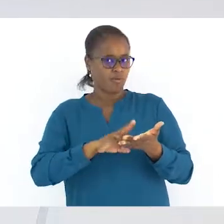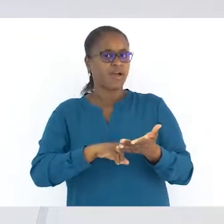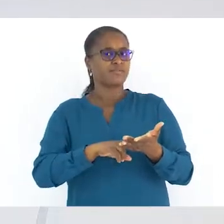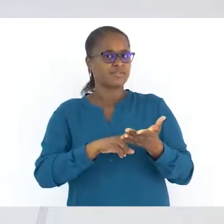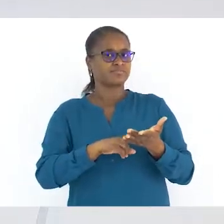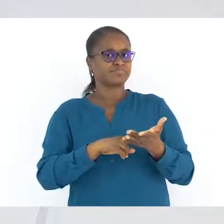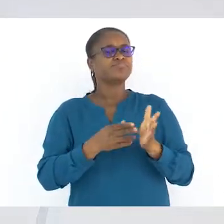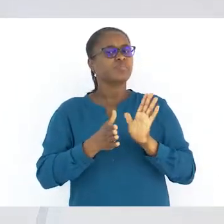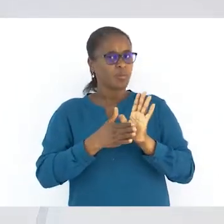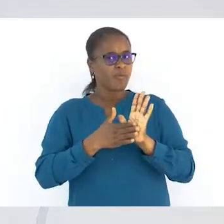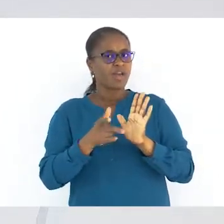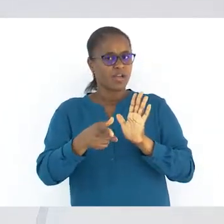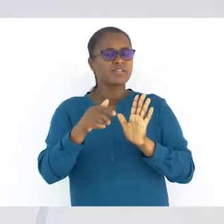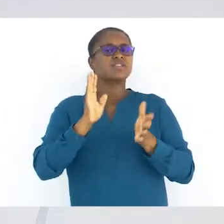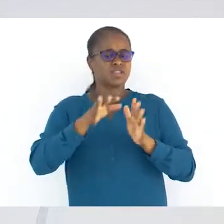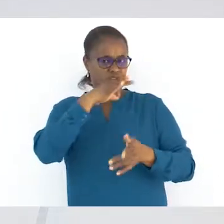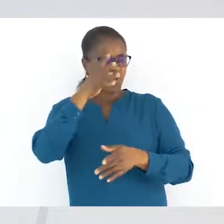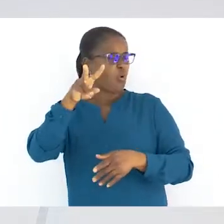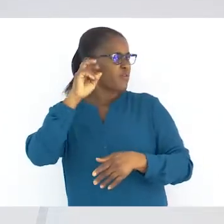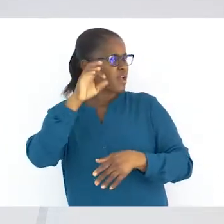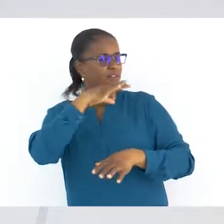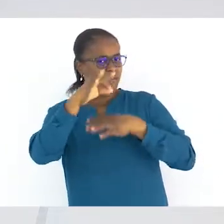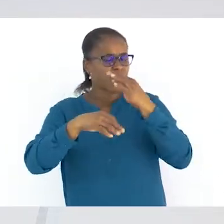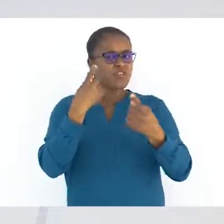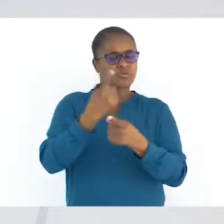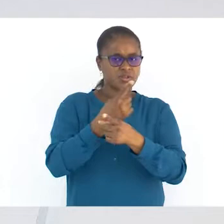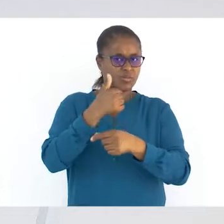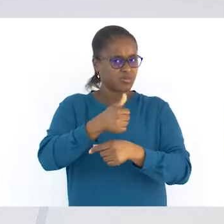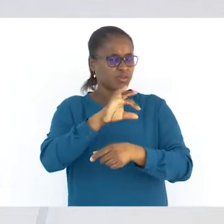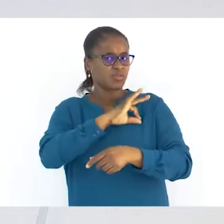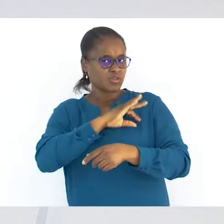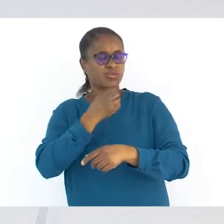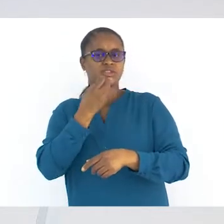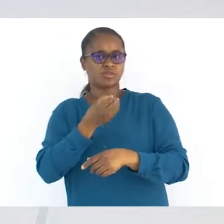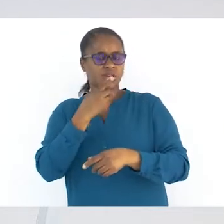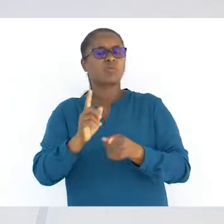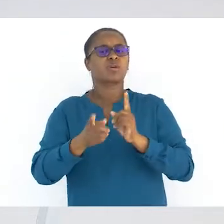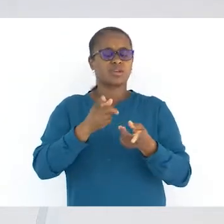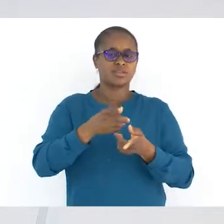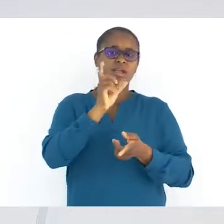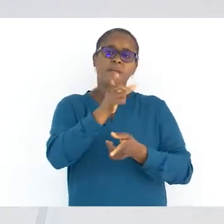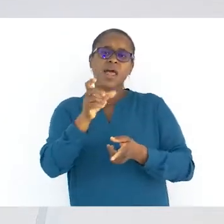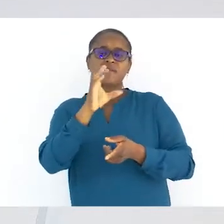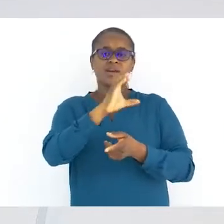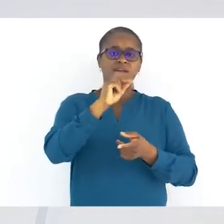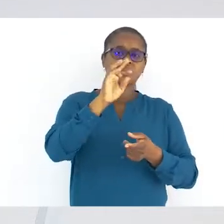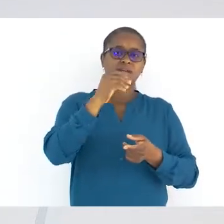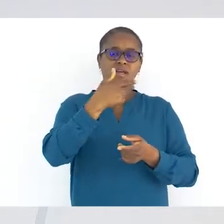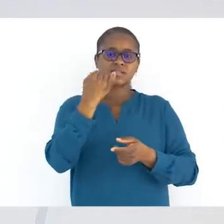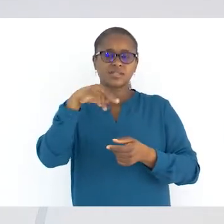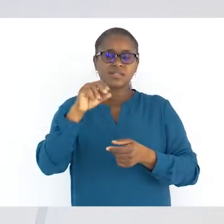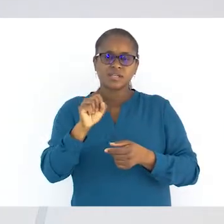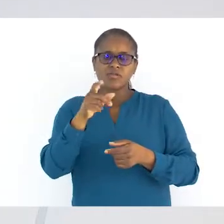falar disso alguma vez. Muito bem. O professor vai explicar o que é isso de casting. palavra casting é uma palavra